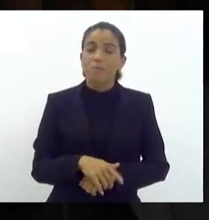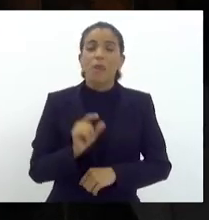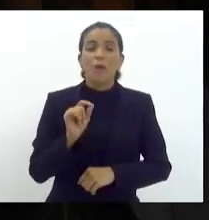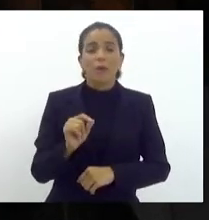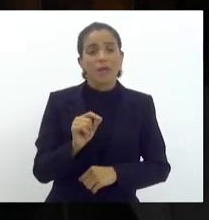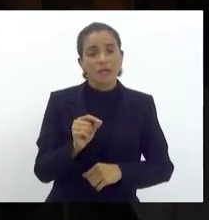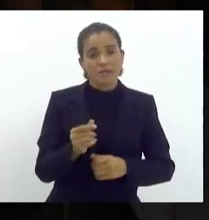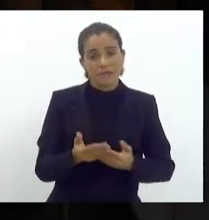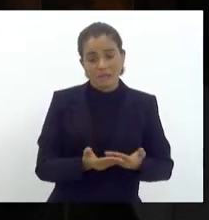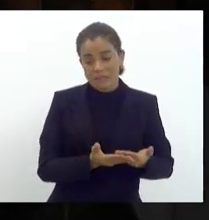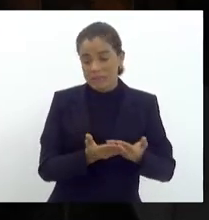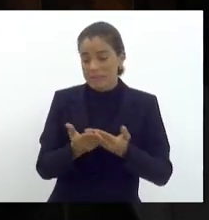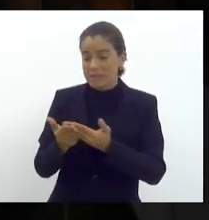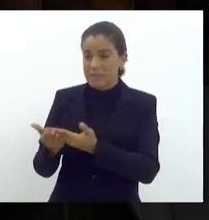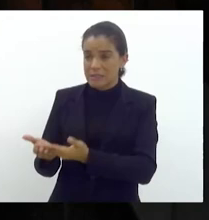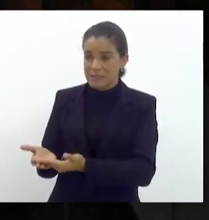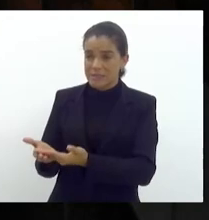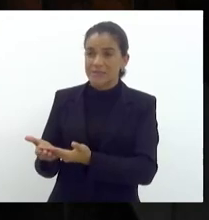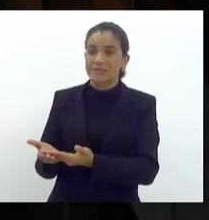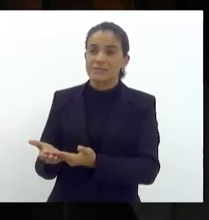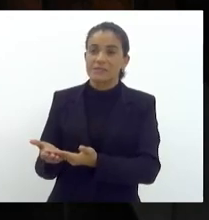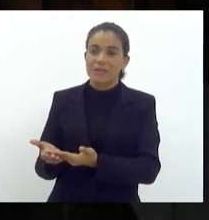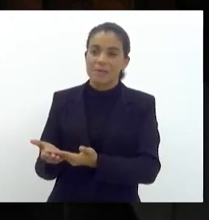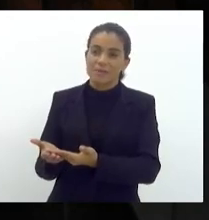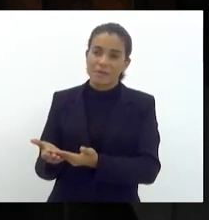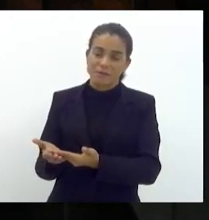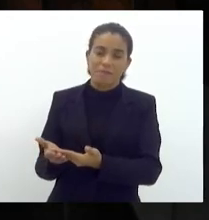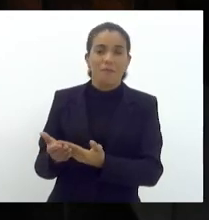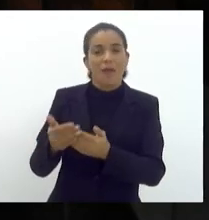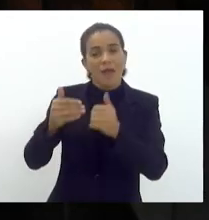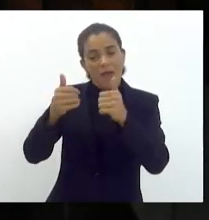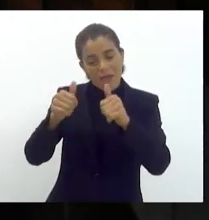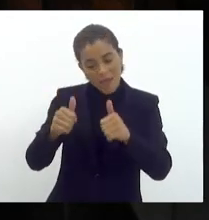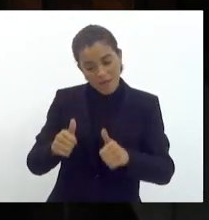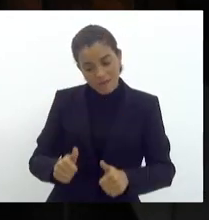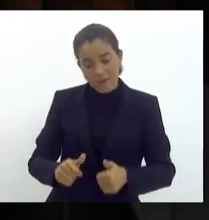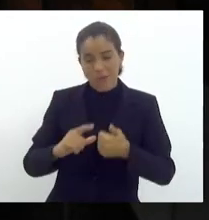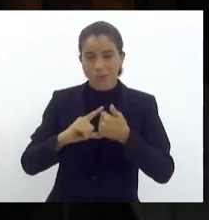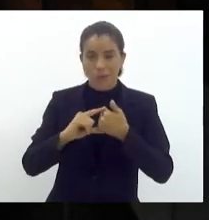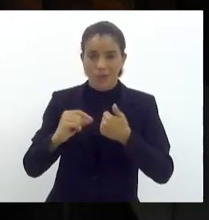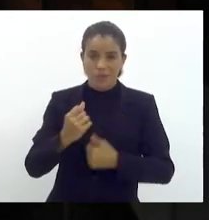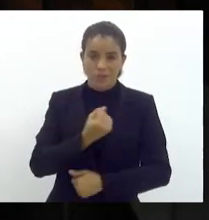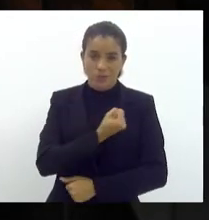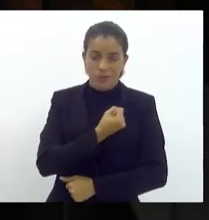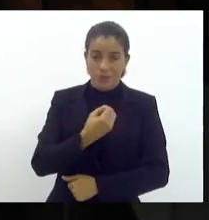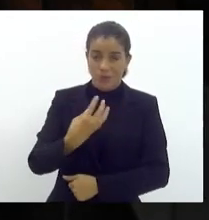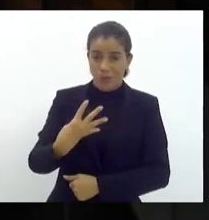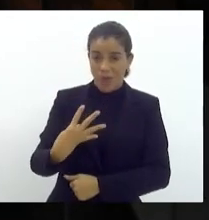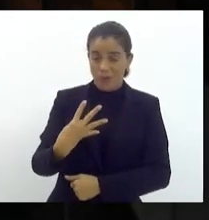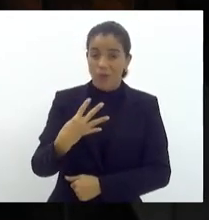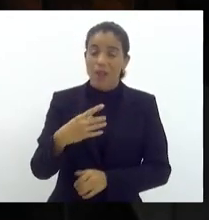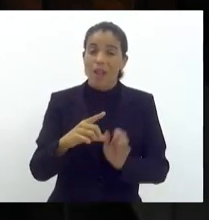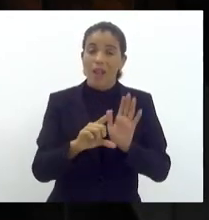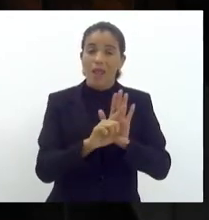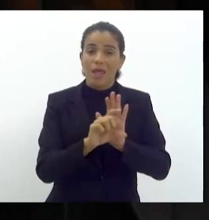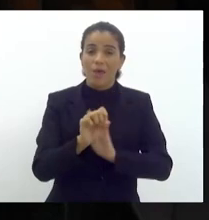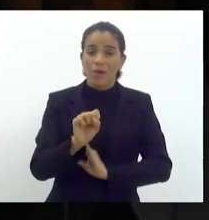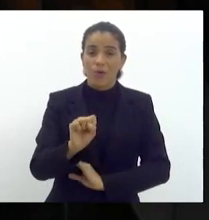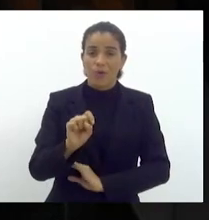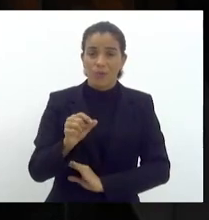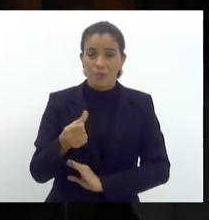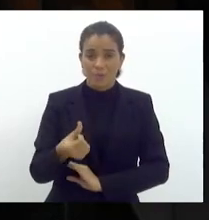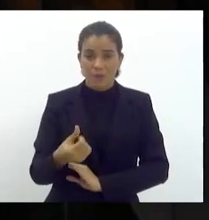encaminhado exatamente a revisão do artigo 4º da lei 8645